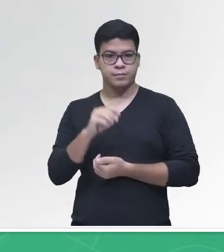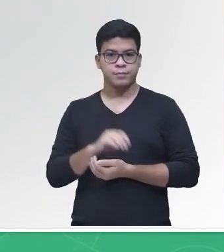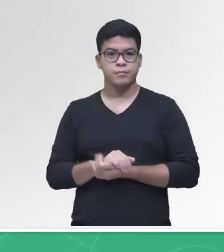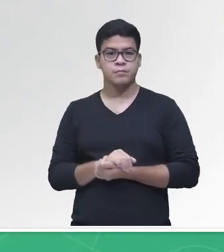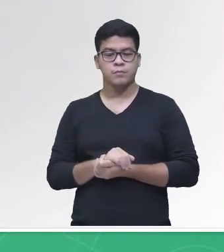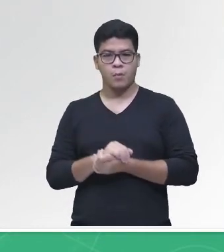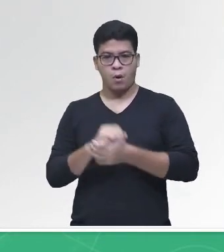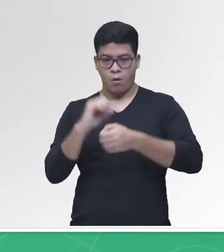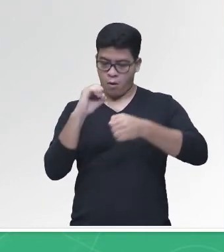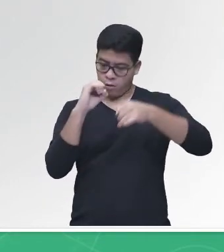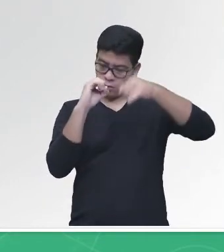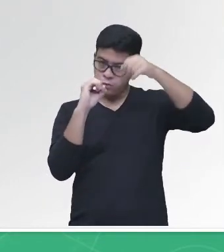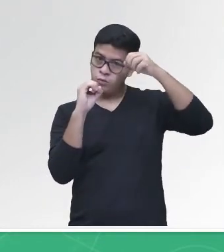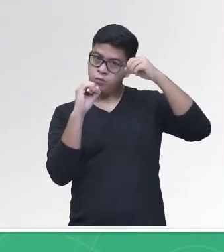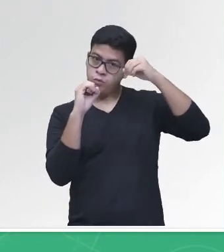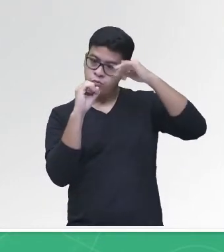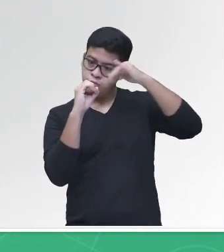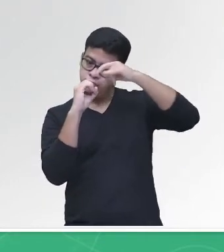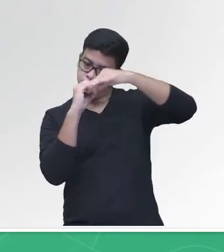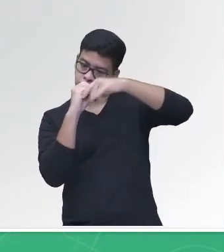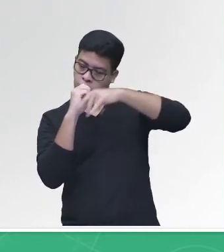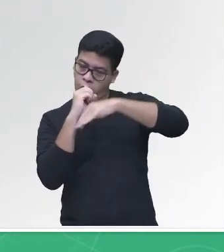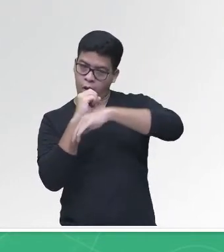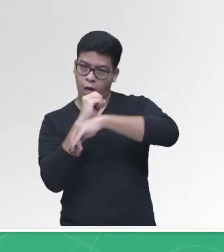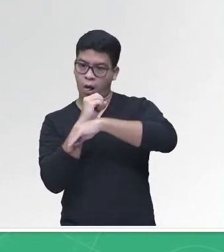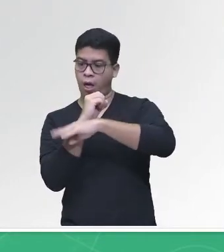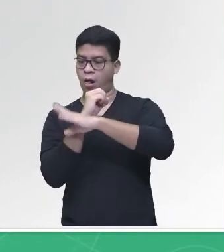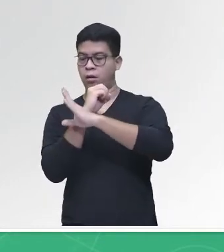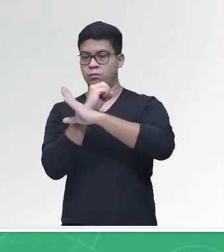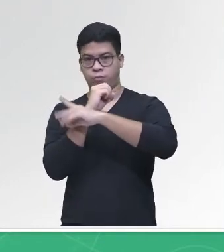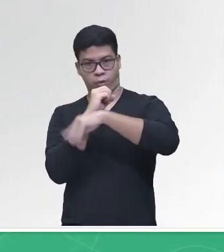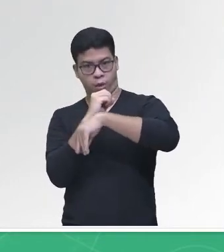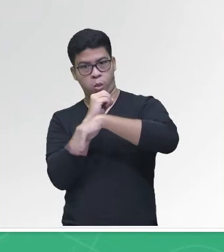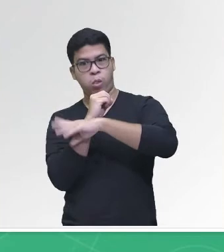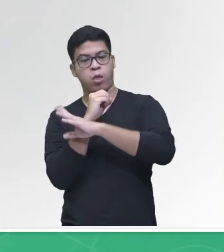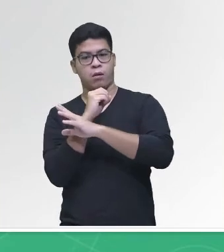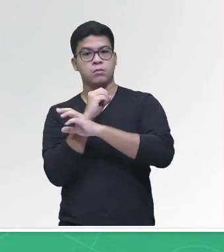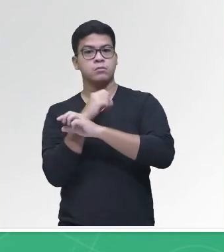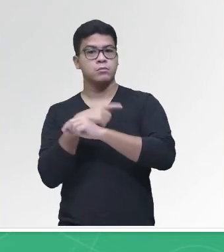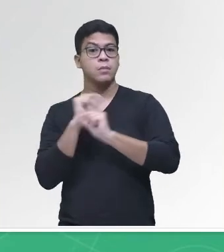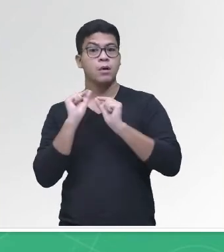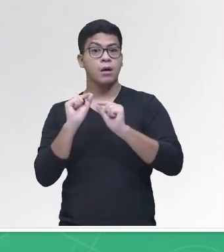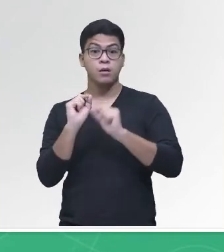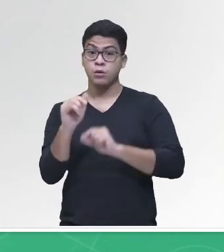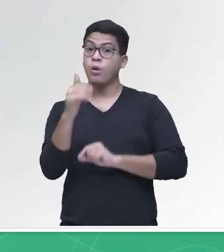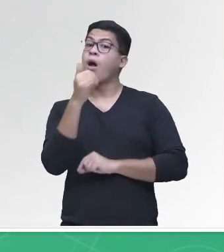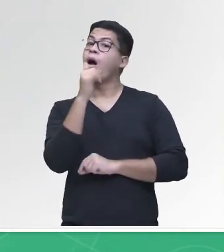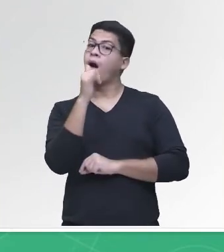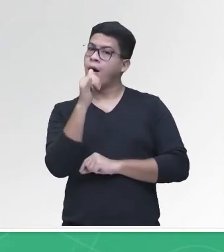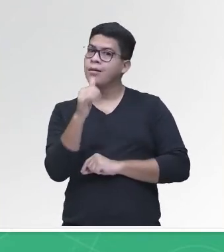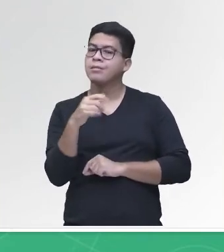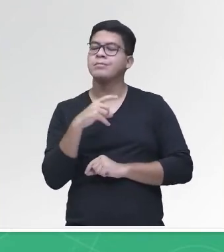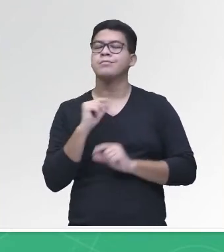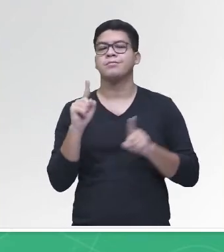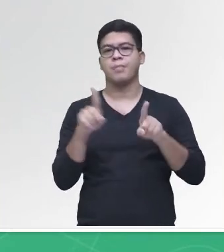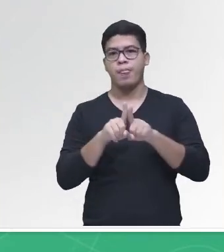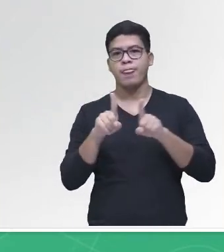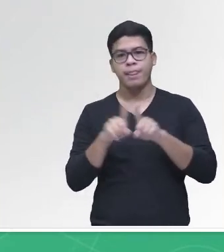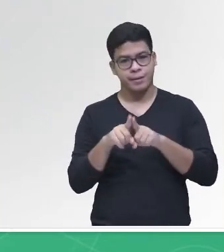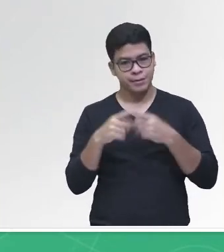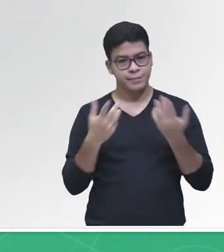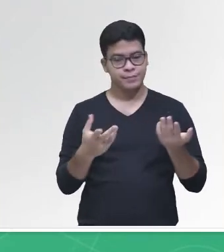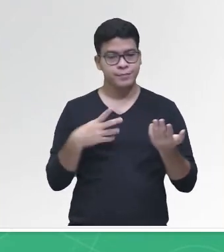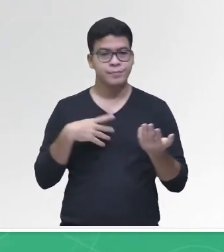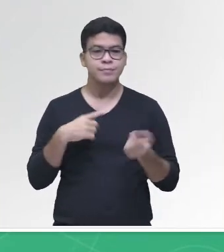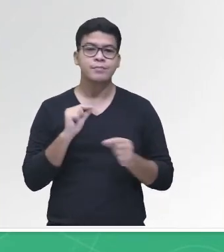do eletroscópio se movam, afastando-se uma da outra. Isso porque, na parte inferior, temos acúmulo de cargas elétricas de mesmo